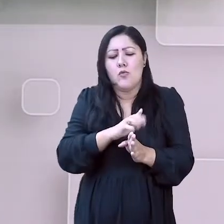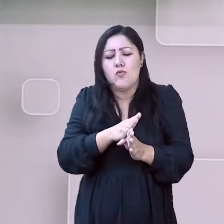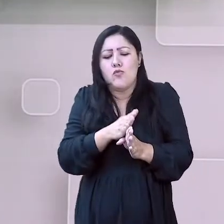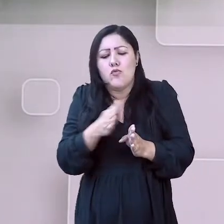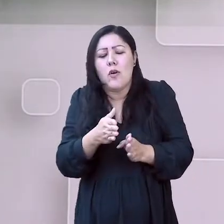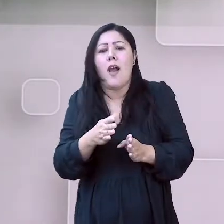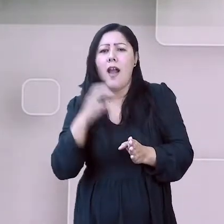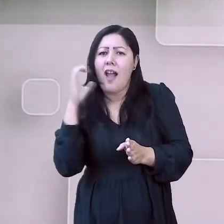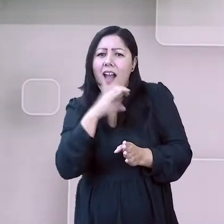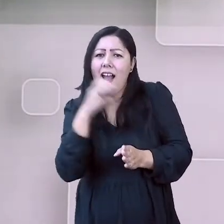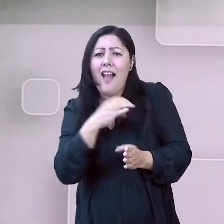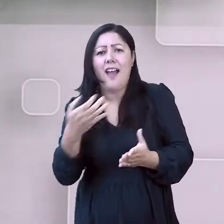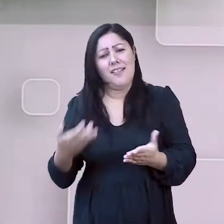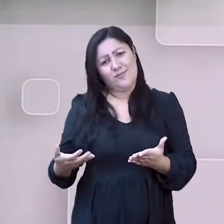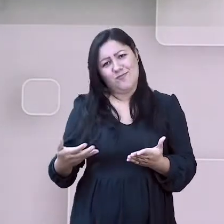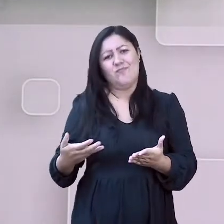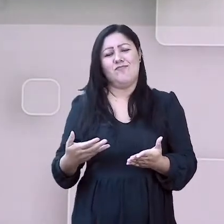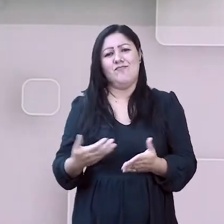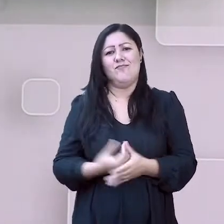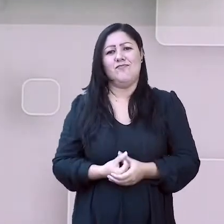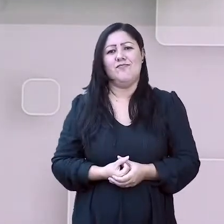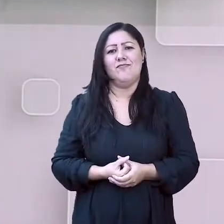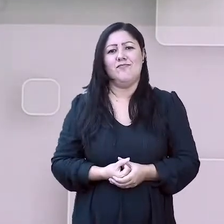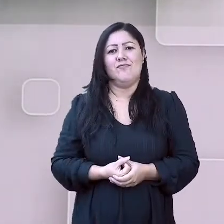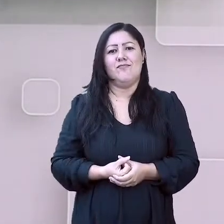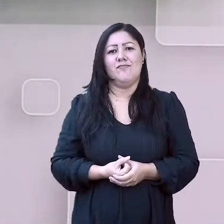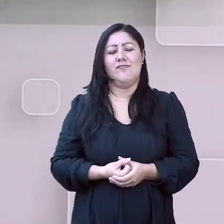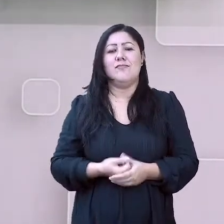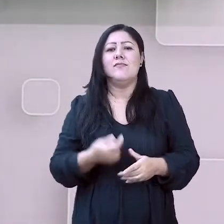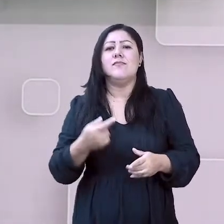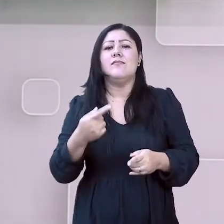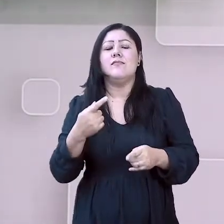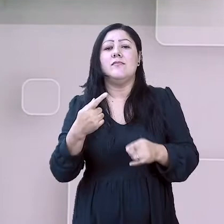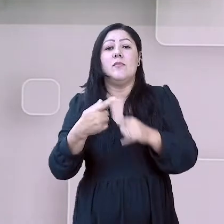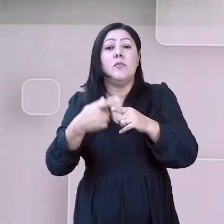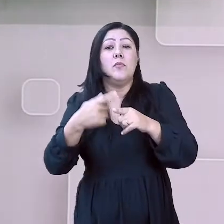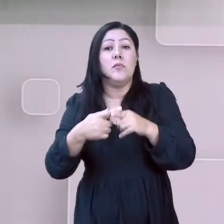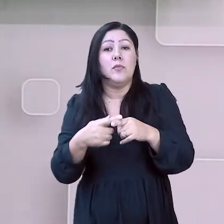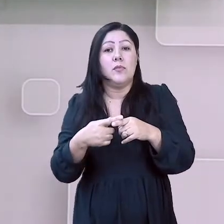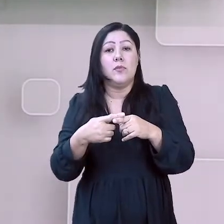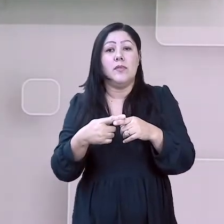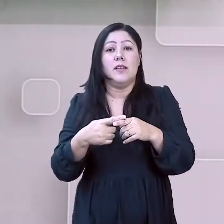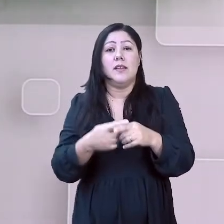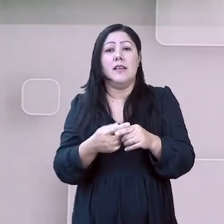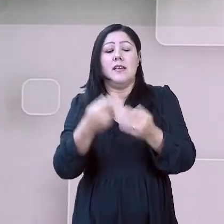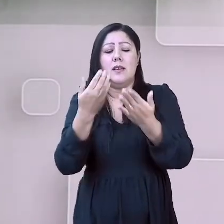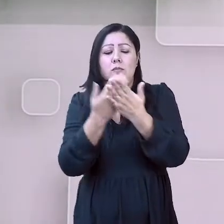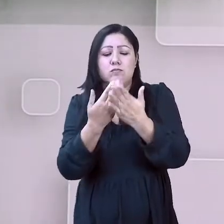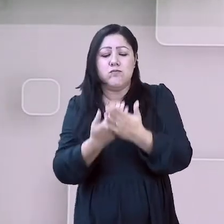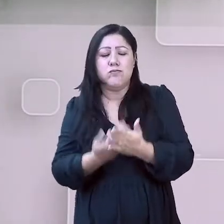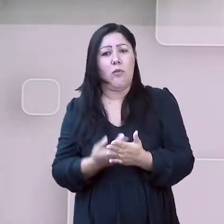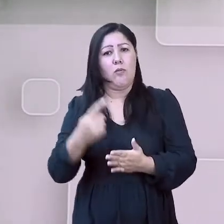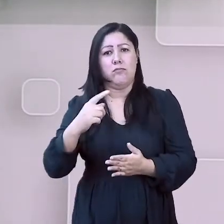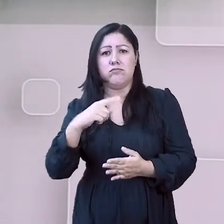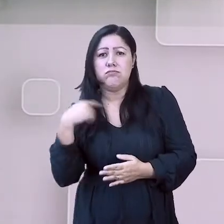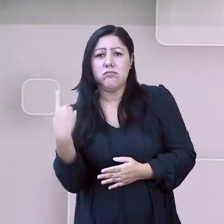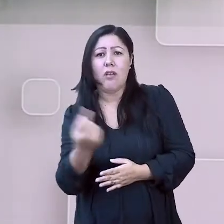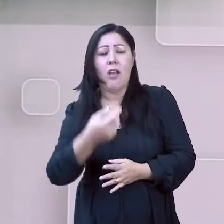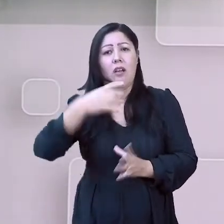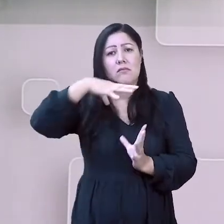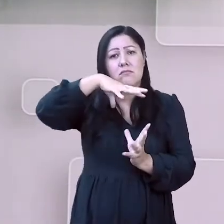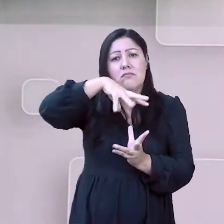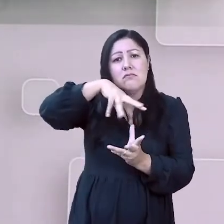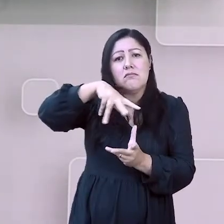dentro do chamado tempo geológico. Porque aí nós vamos estar estudando o nosso planeta na sua